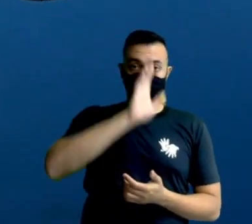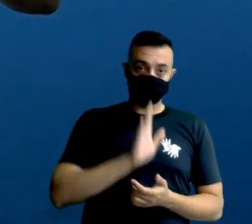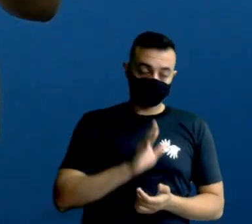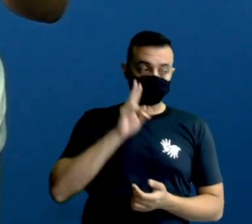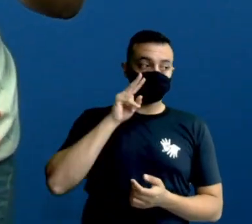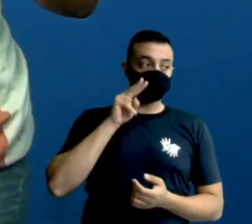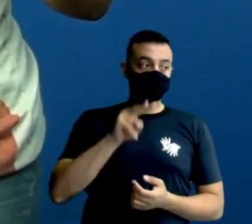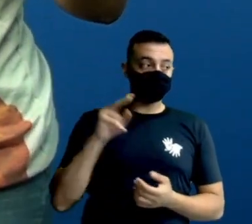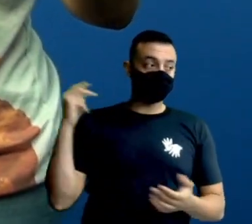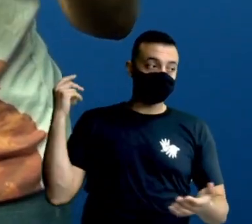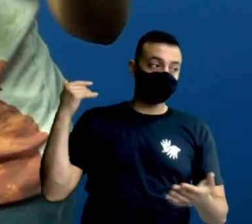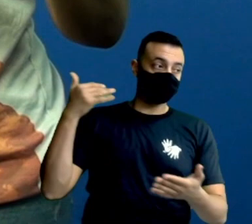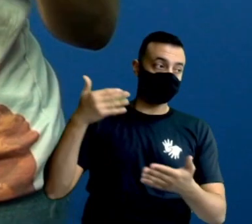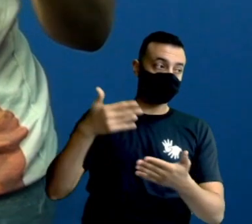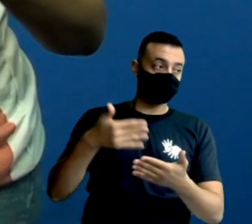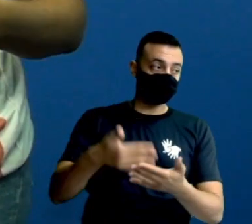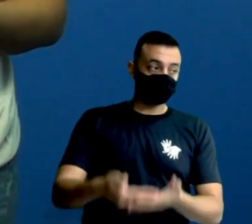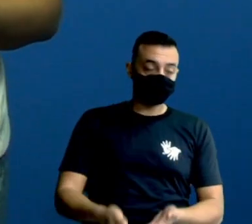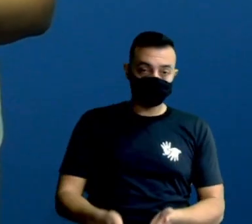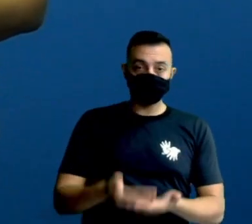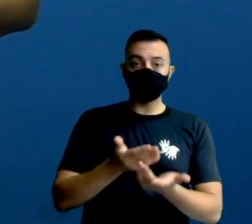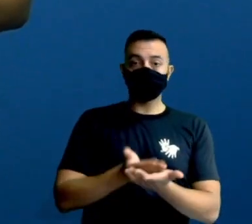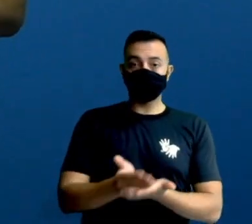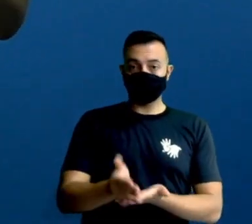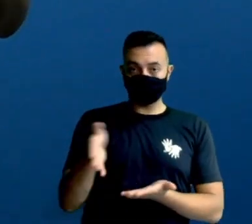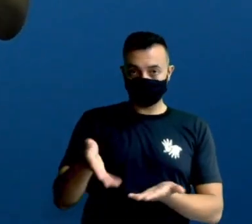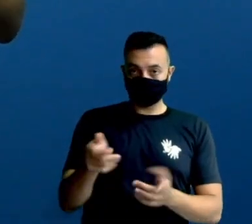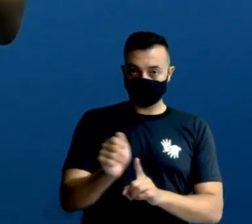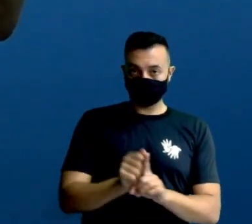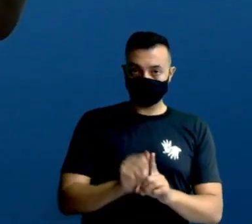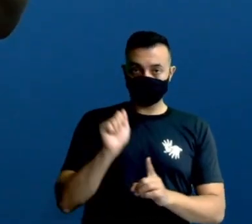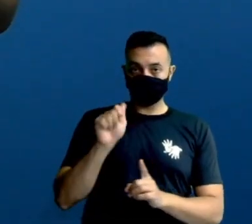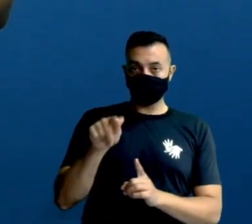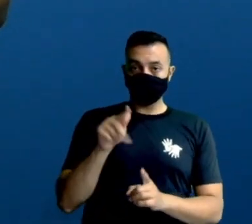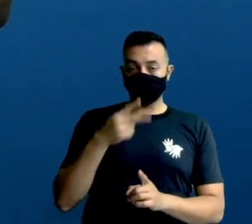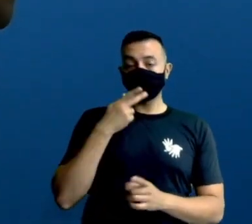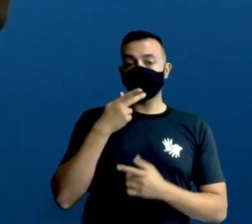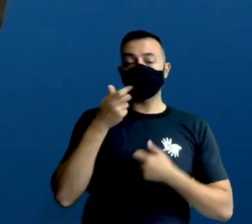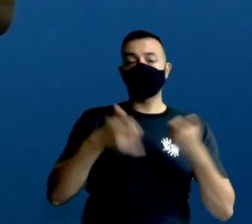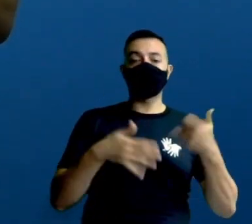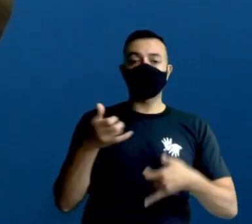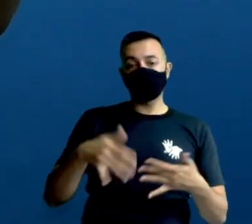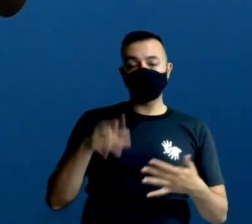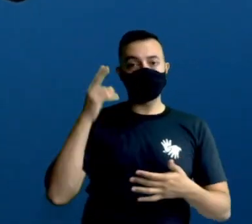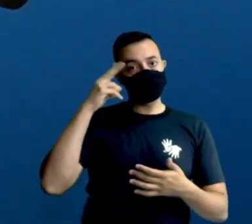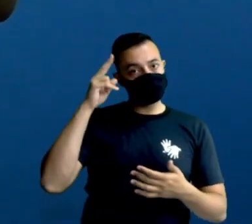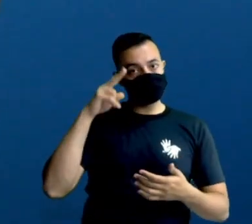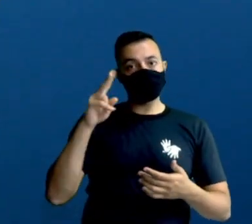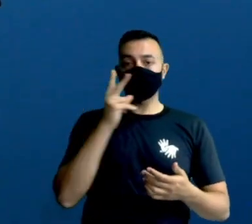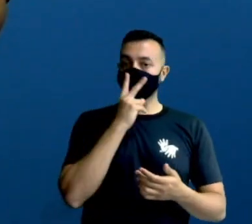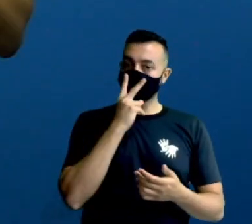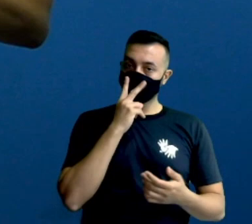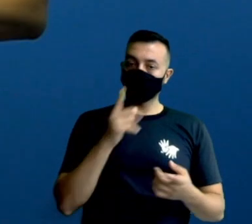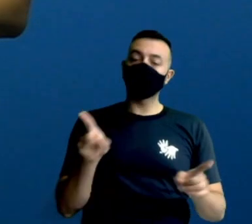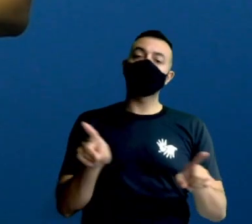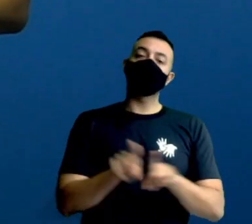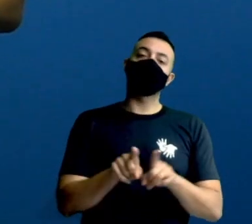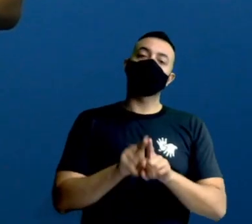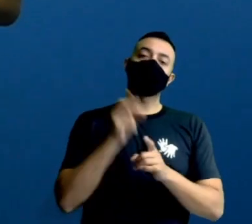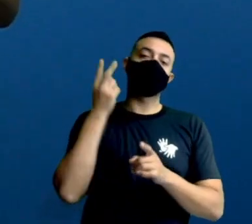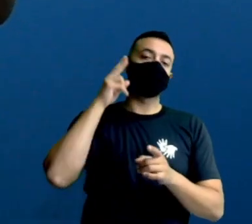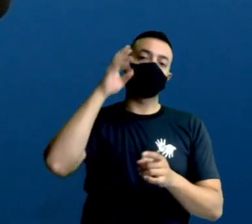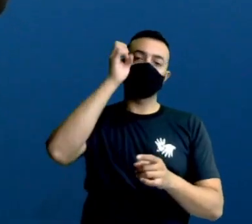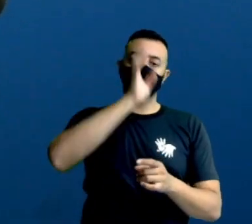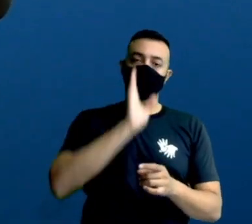vendo isso desde do início desse mês de agora, de agosto, né? A gente está falando sobre a história de Vitória e cruzando aí com a história do